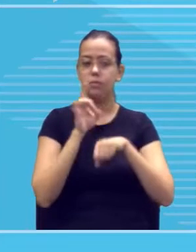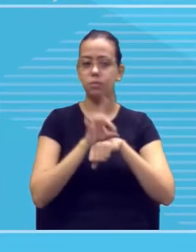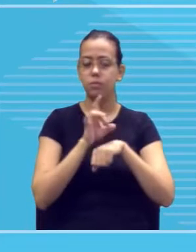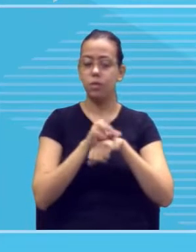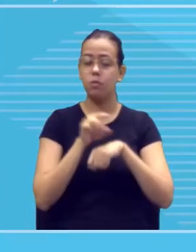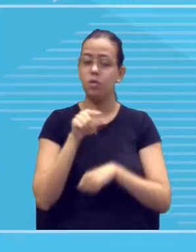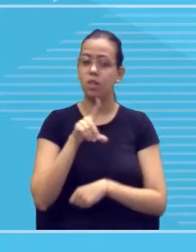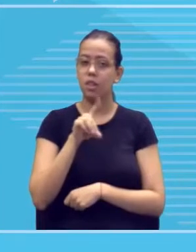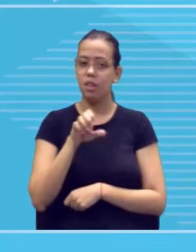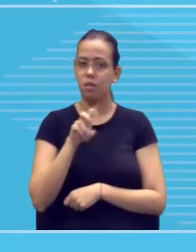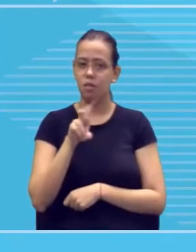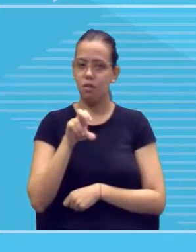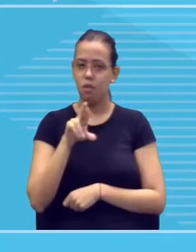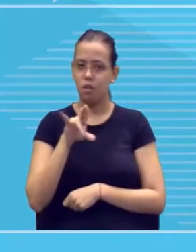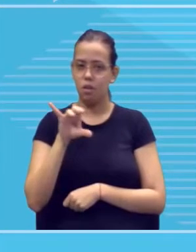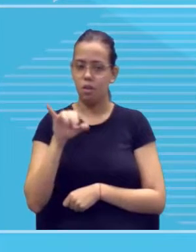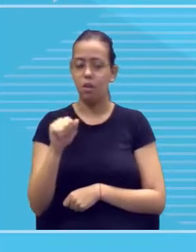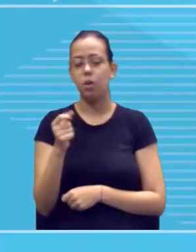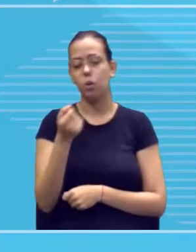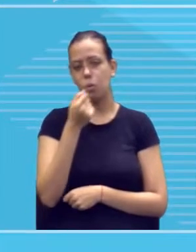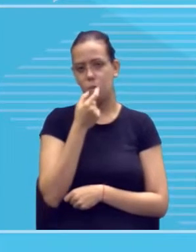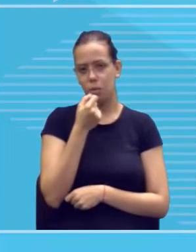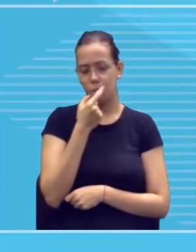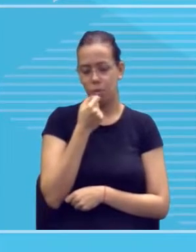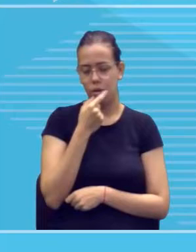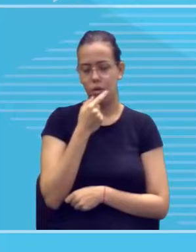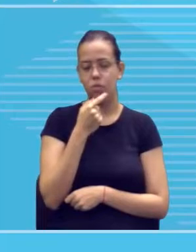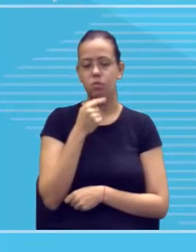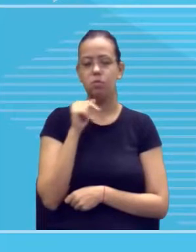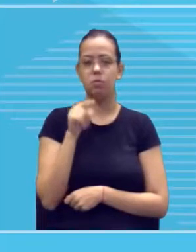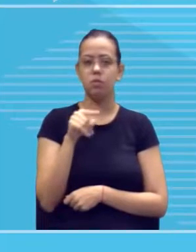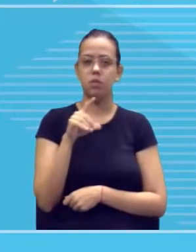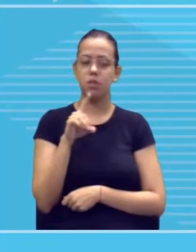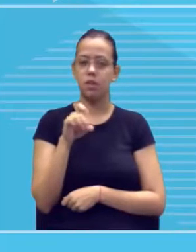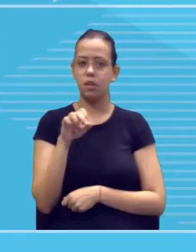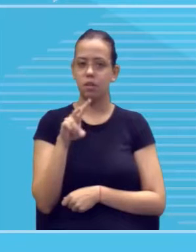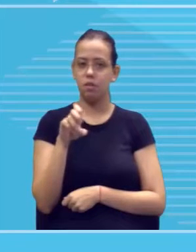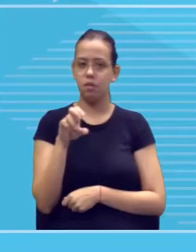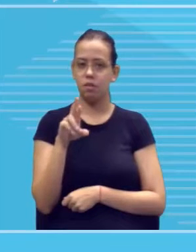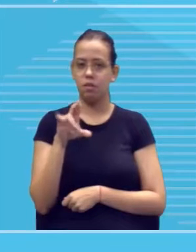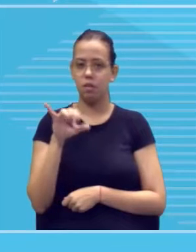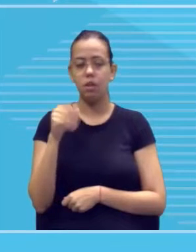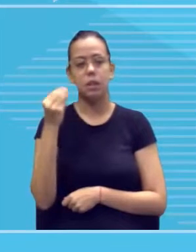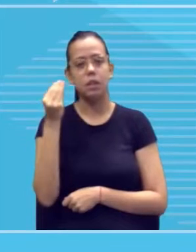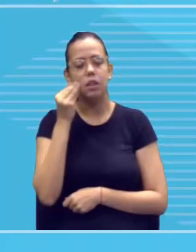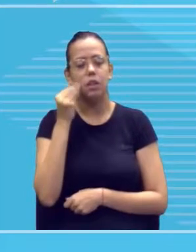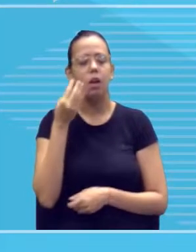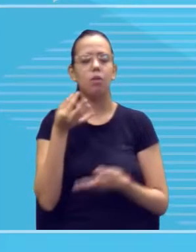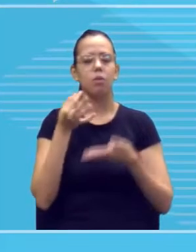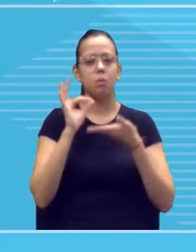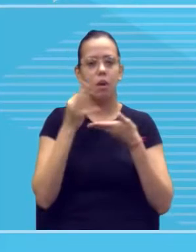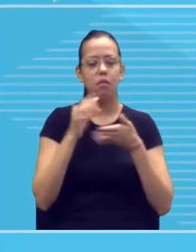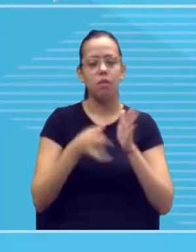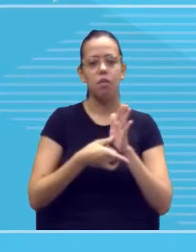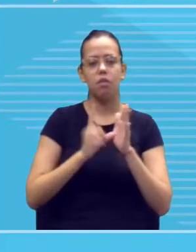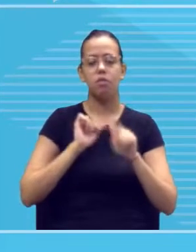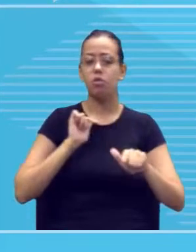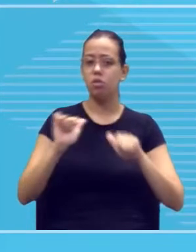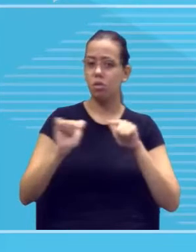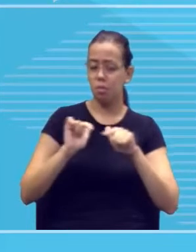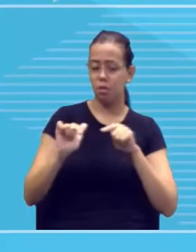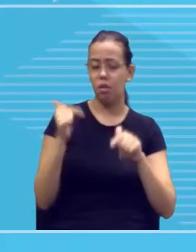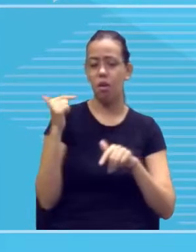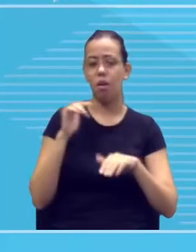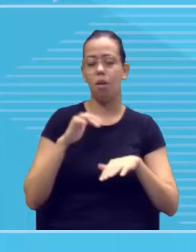você deveria tomar um remédio uma dor de cabeça você deveria não sei tentar tomar um tomar café antes de vir trabalhar às vezes